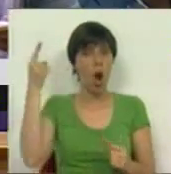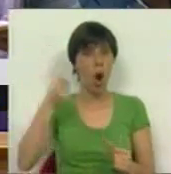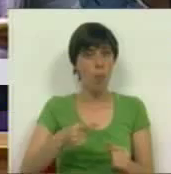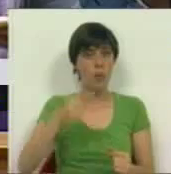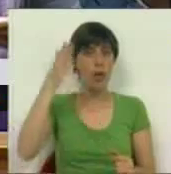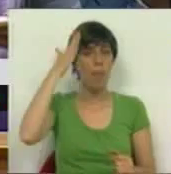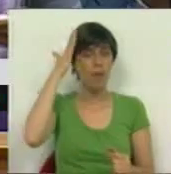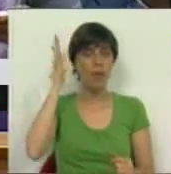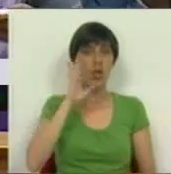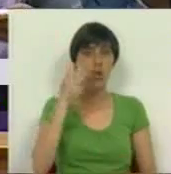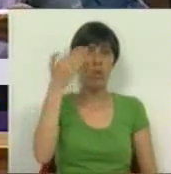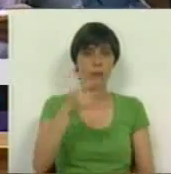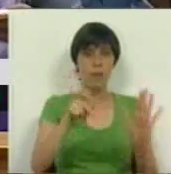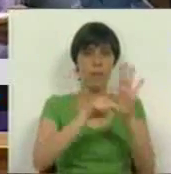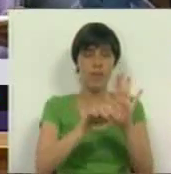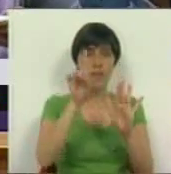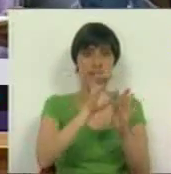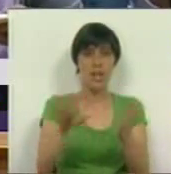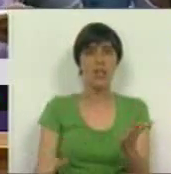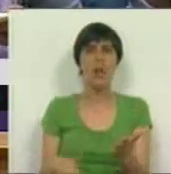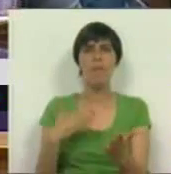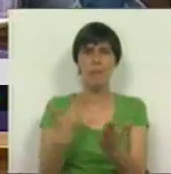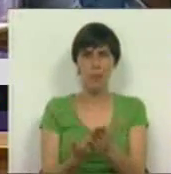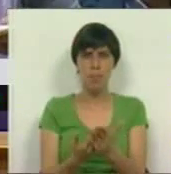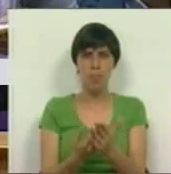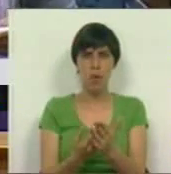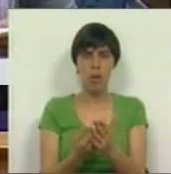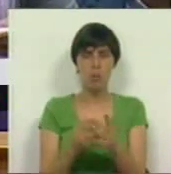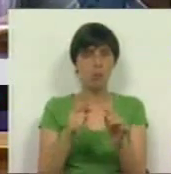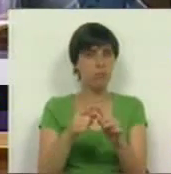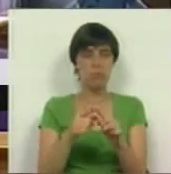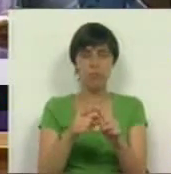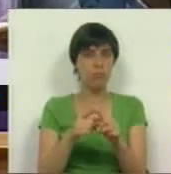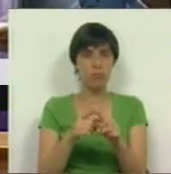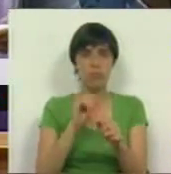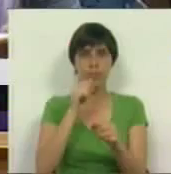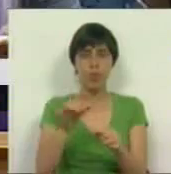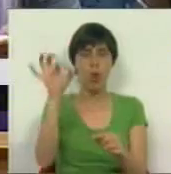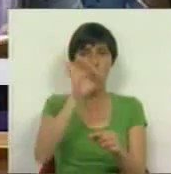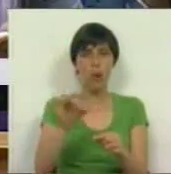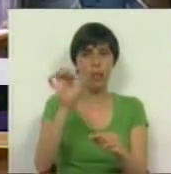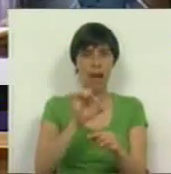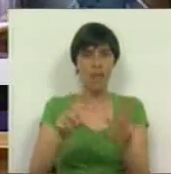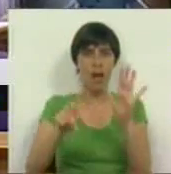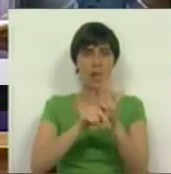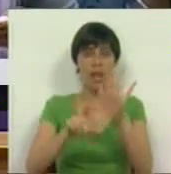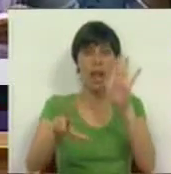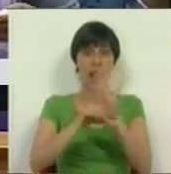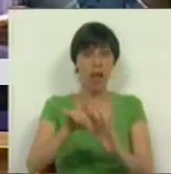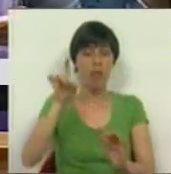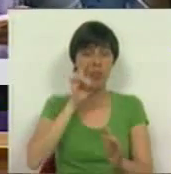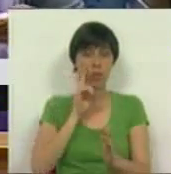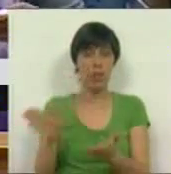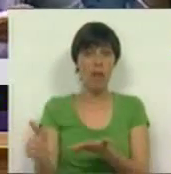obrigação prevista no número 7 do artigo 6º da proposta, que é subsumível com o artigo 8º da Lei de